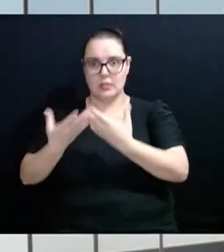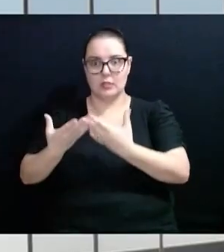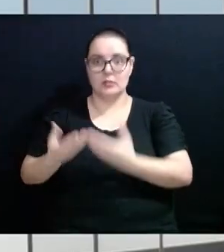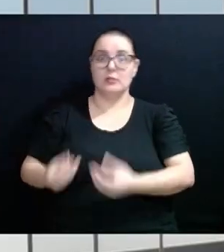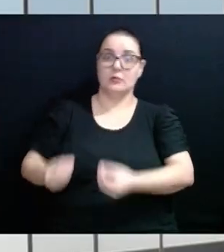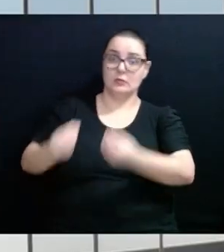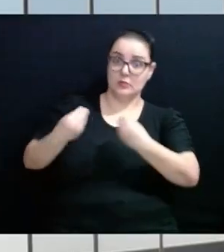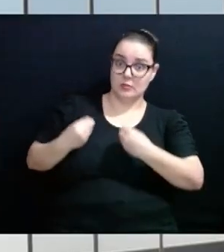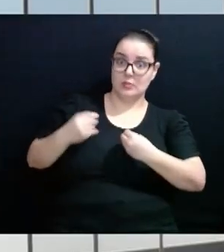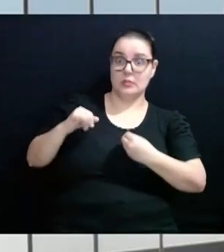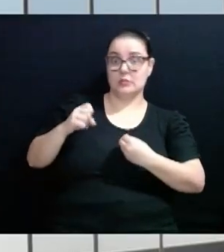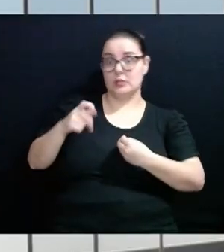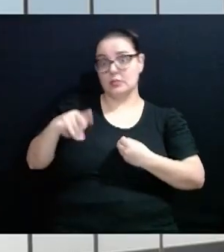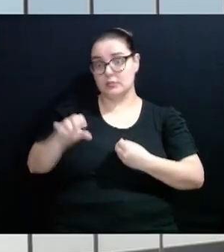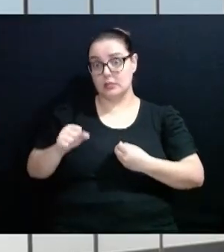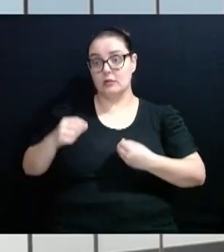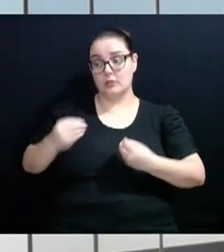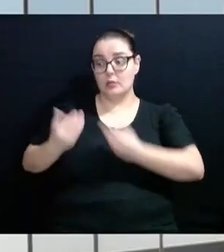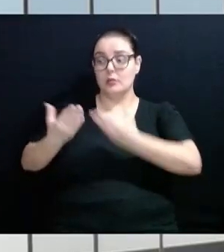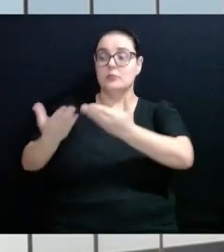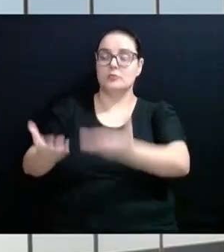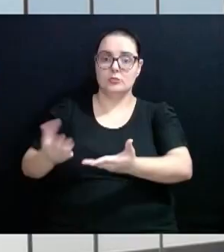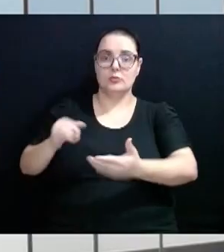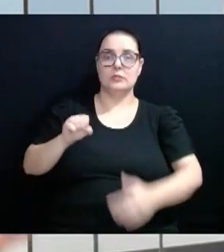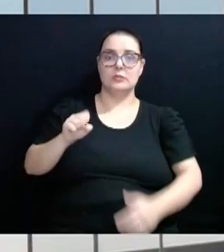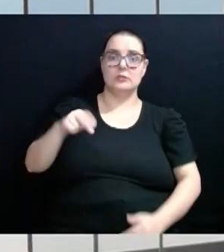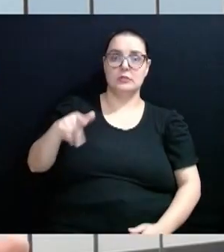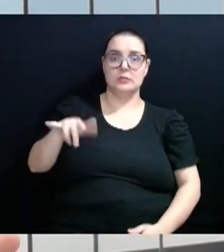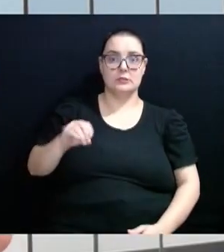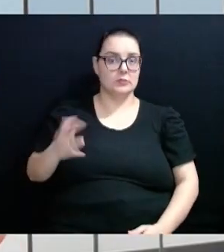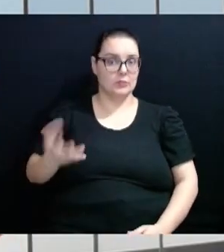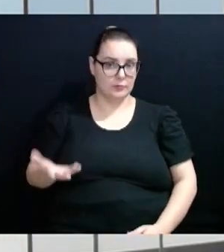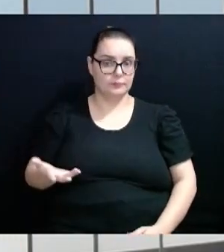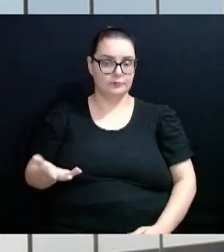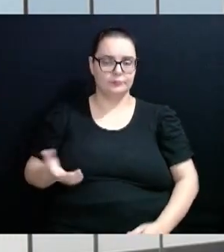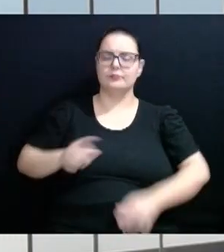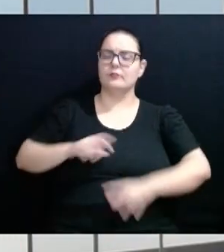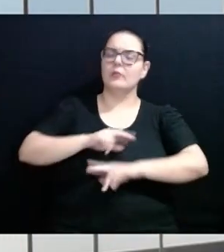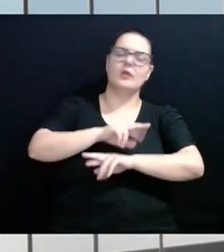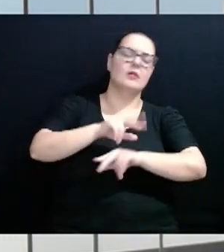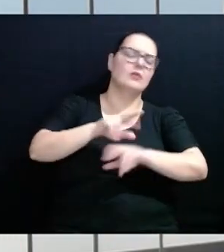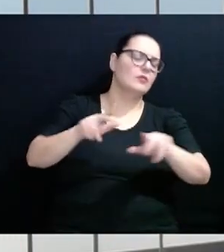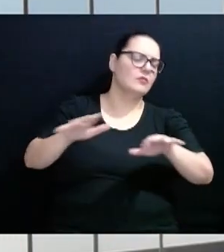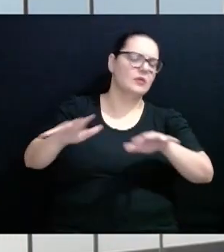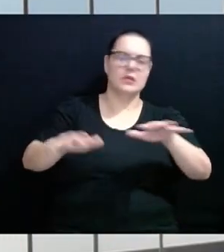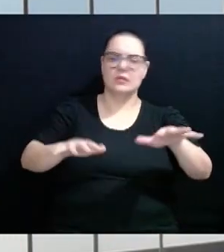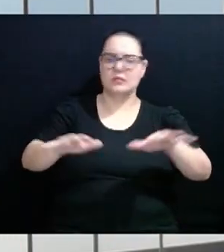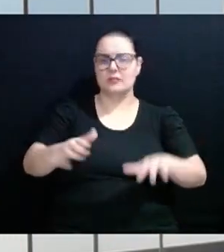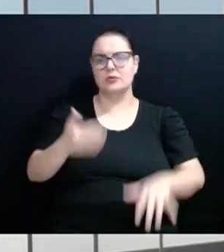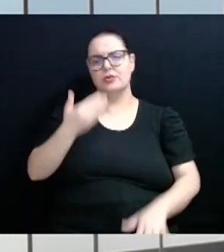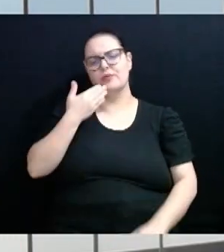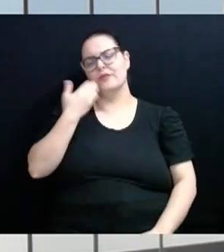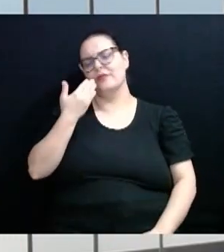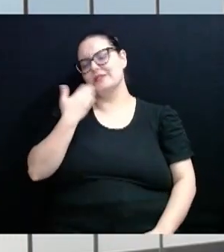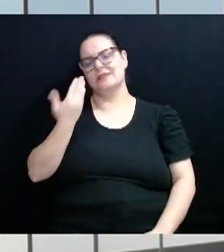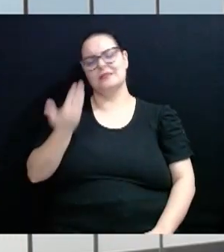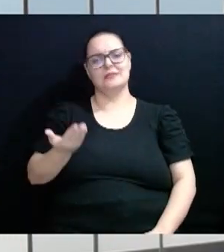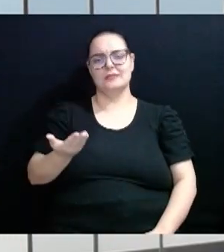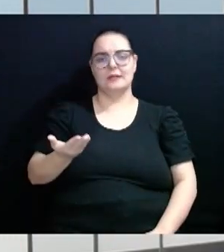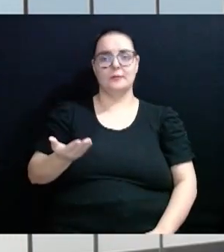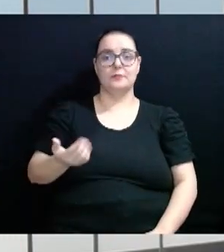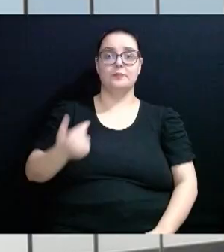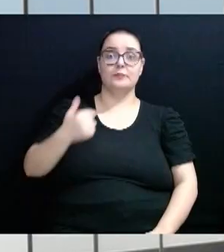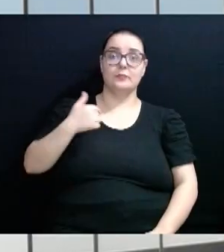isenções, eu te concedo isenções. Isso em muitos campos, e facilita muito. Então, eu me caso aqui